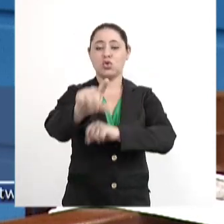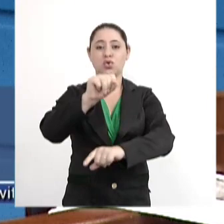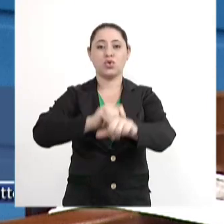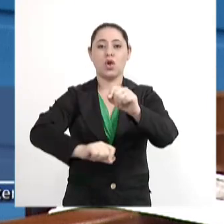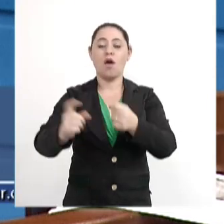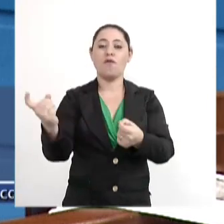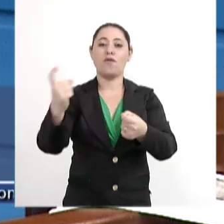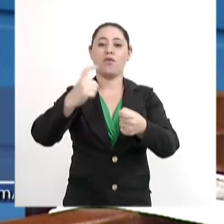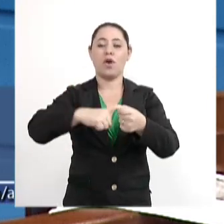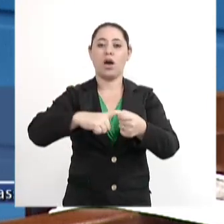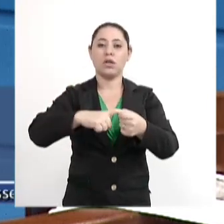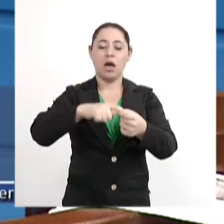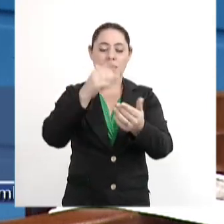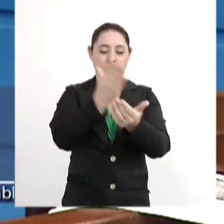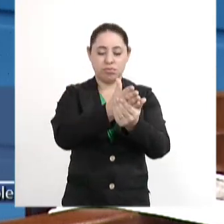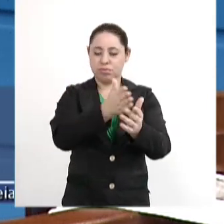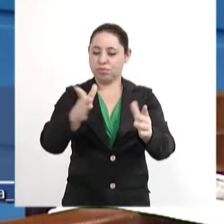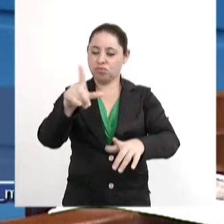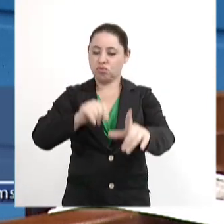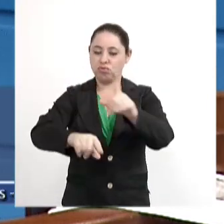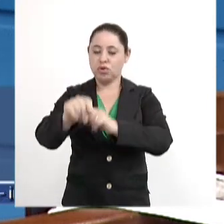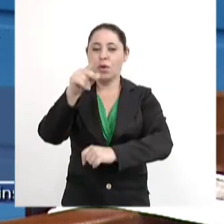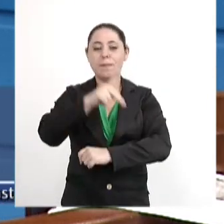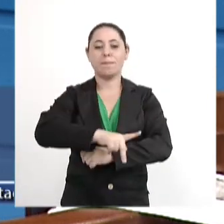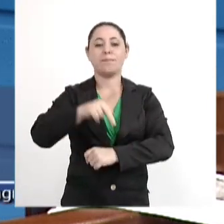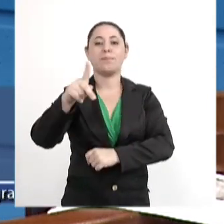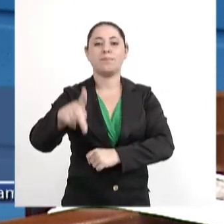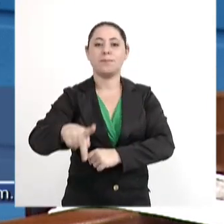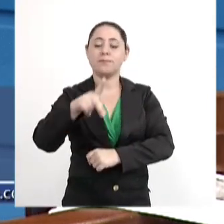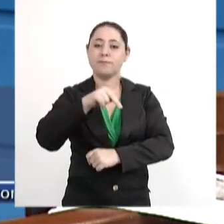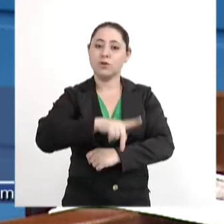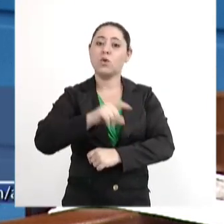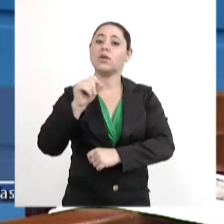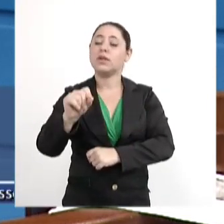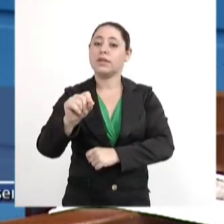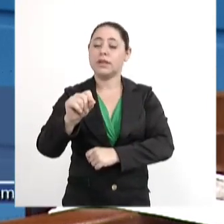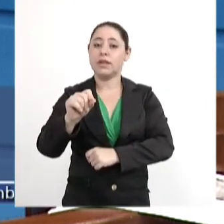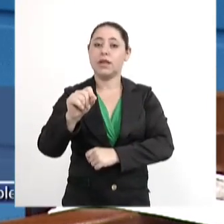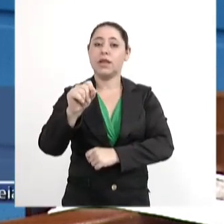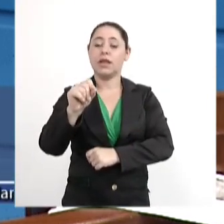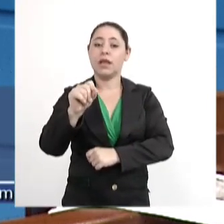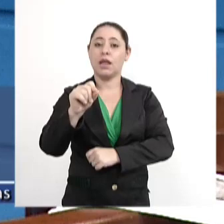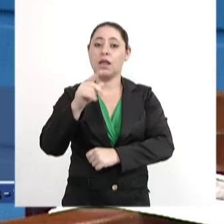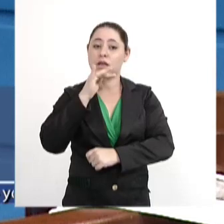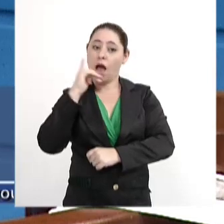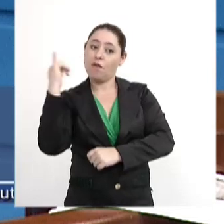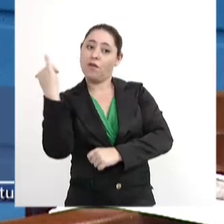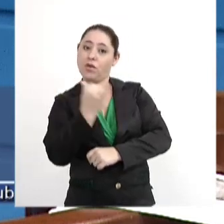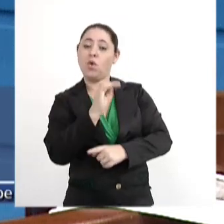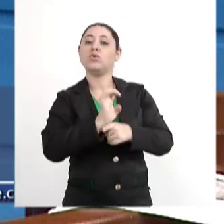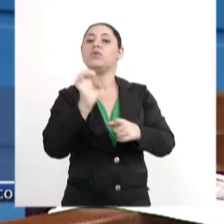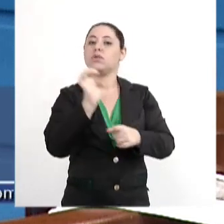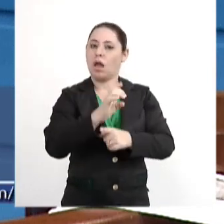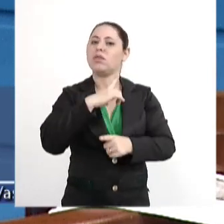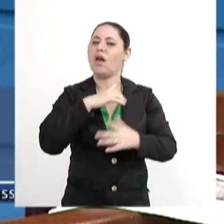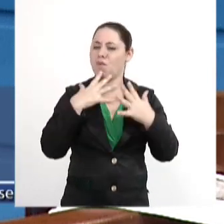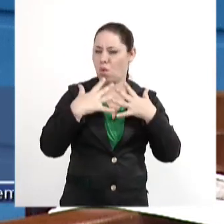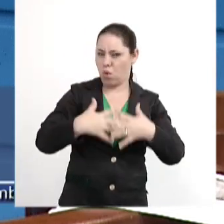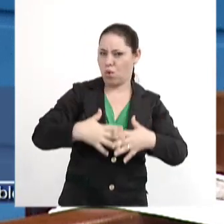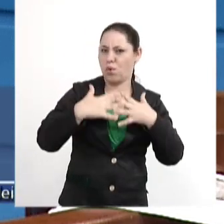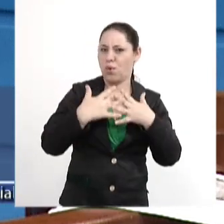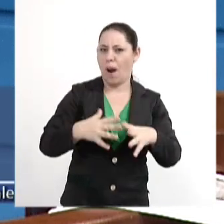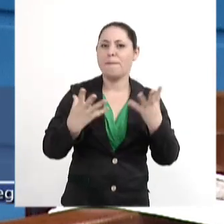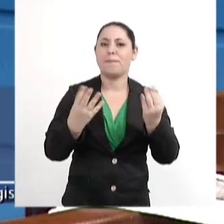ou seja, aquele processo seletivo de professores que no Estado, denunciamos aqui ontem, foi bastante